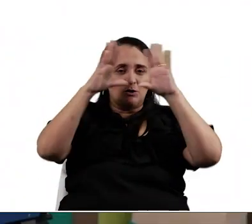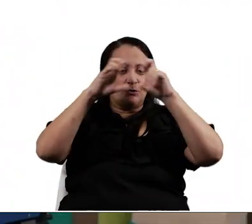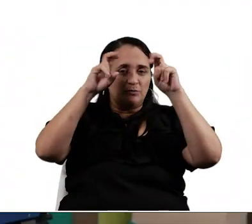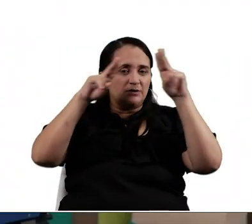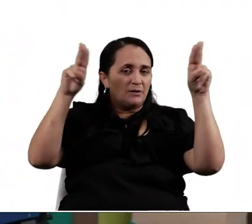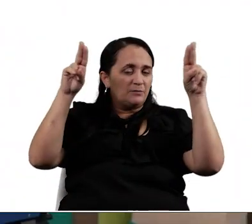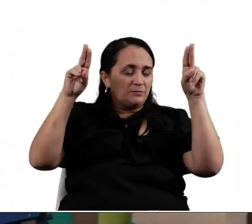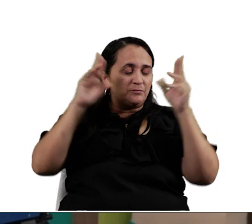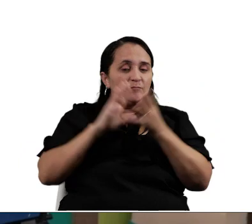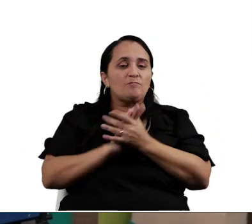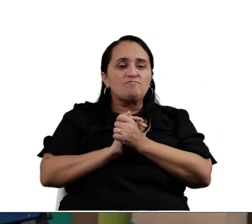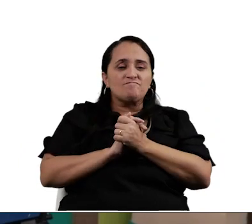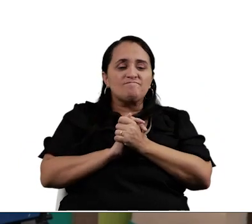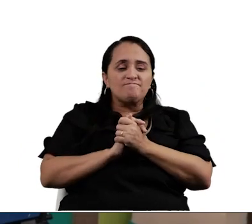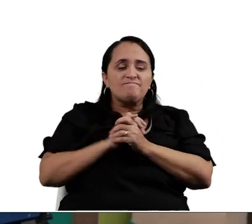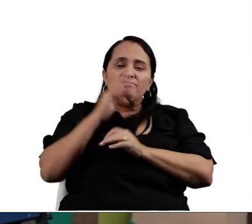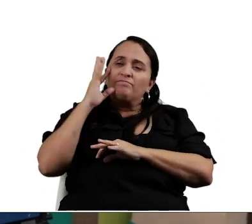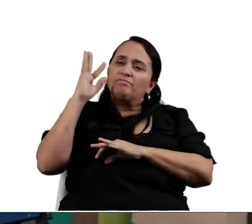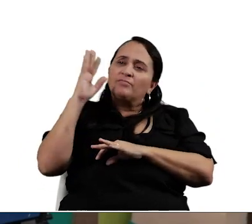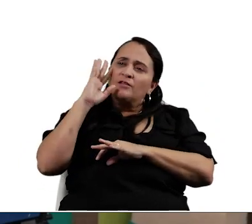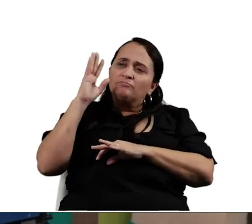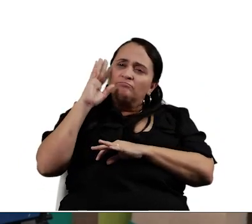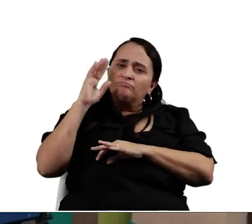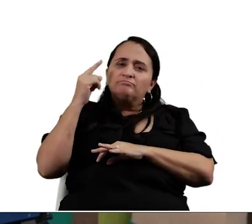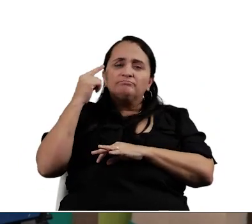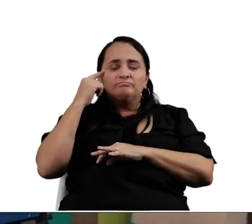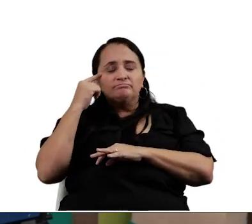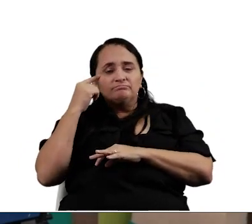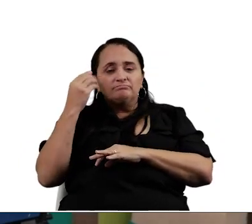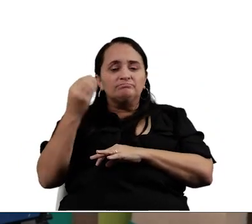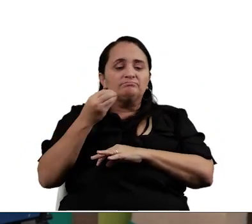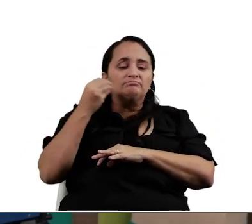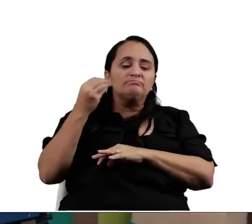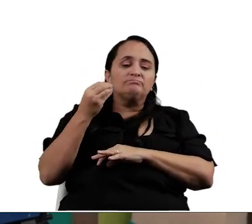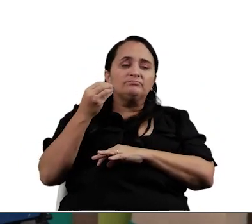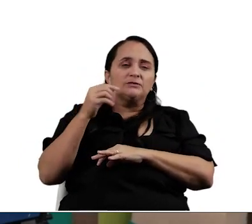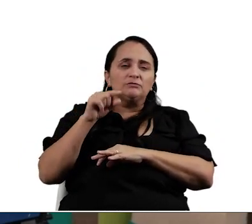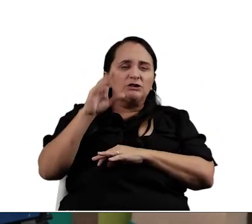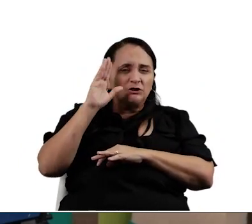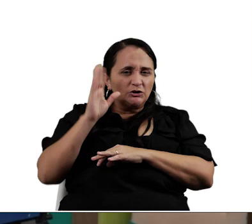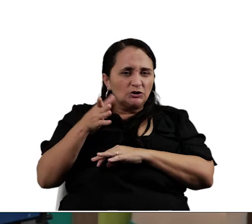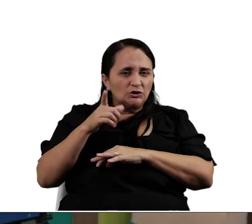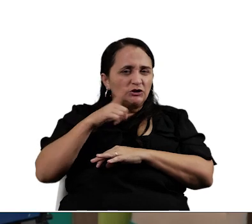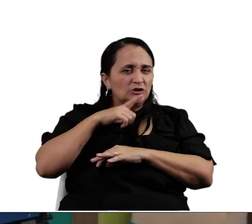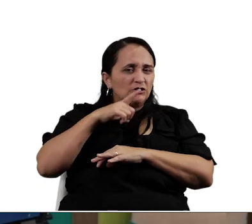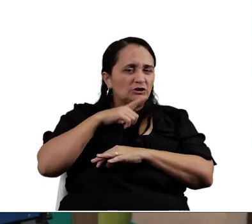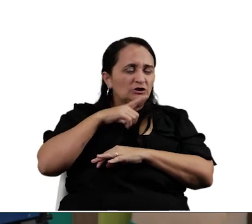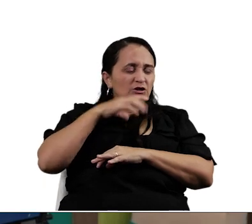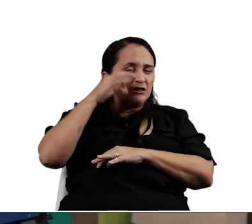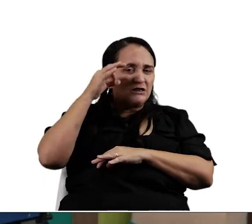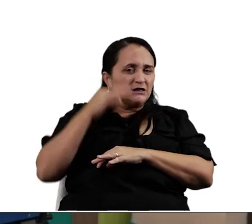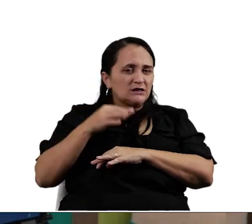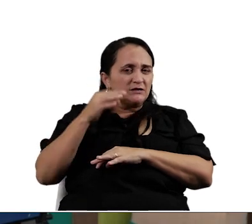E imaginando aquela hora vendo o desenho, né, dos passarinhos com o sapo, vocês tinham acertado? Às vezes a